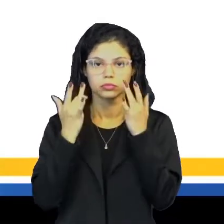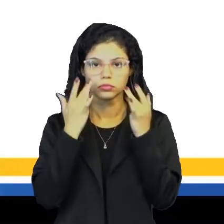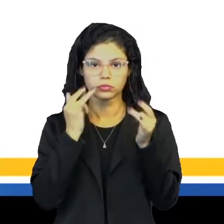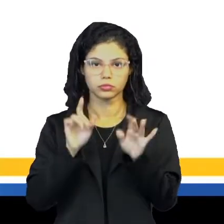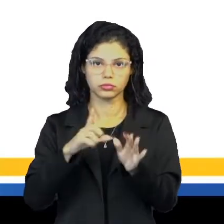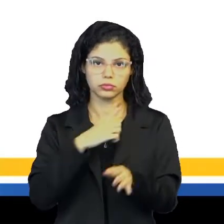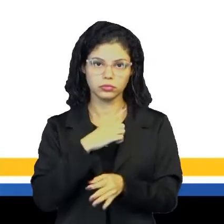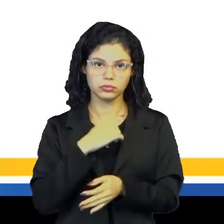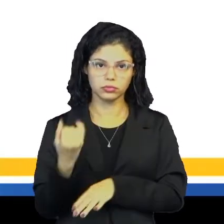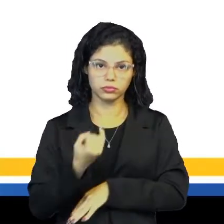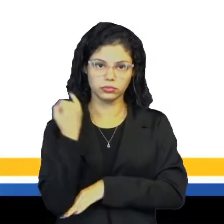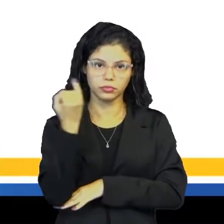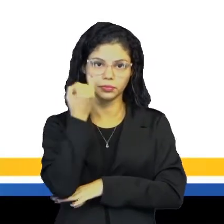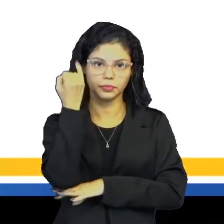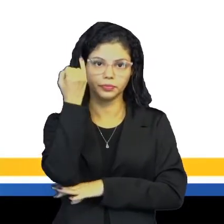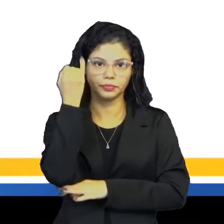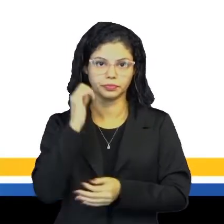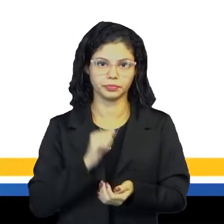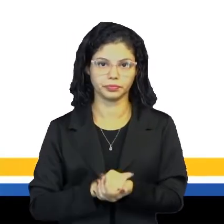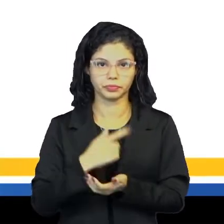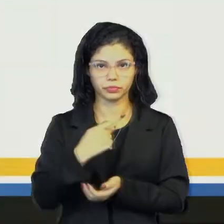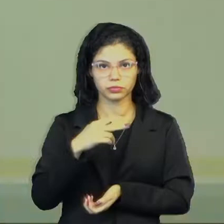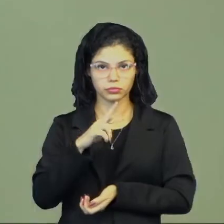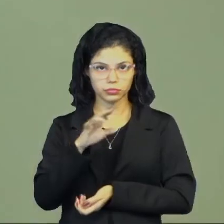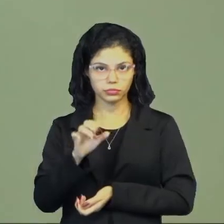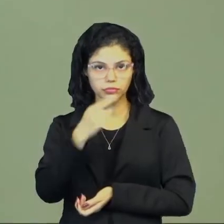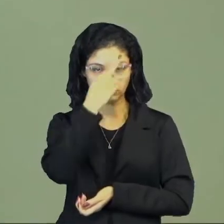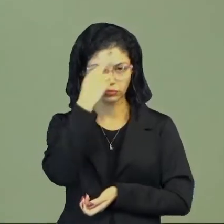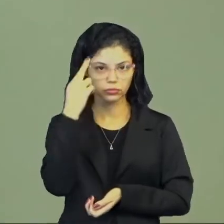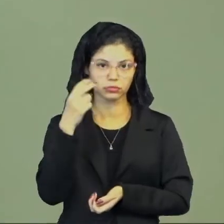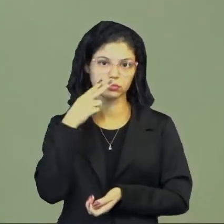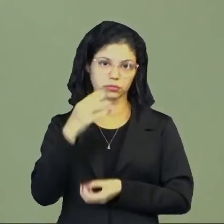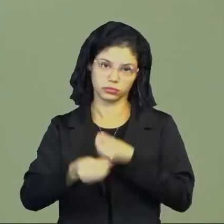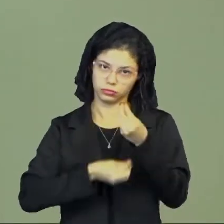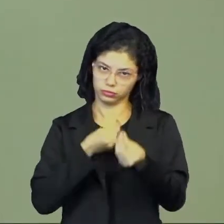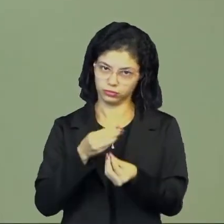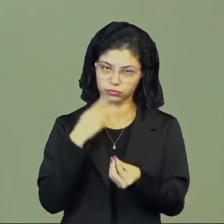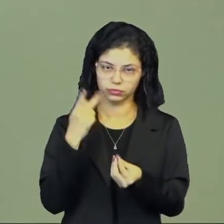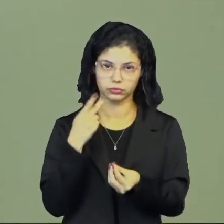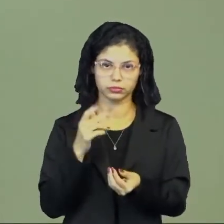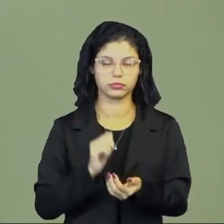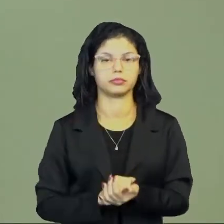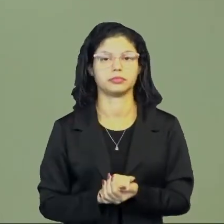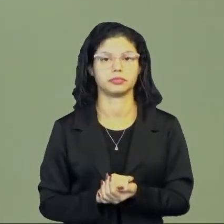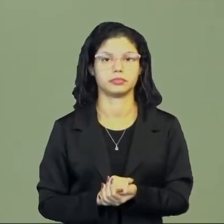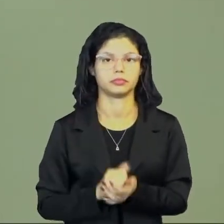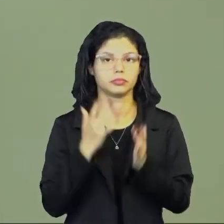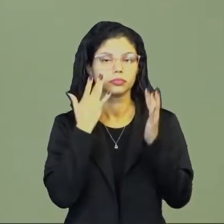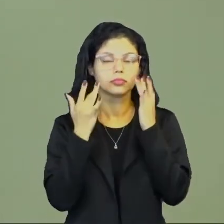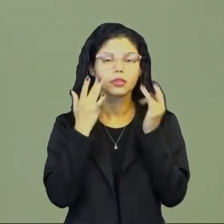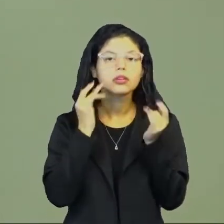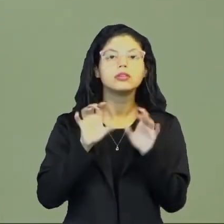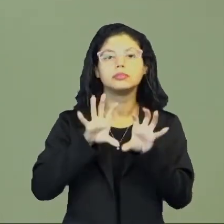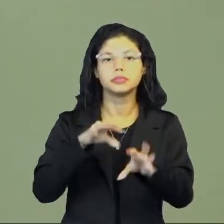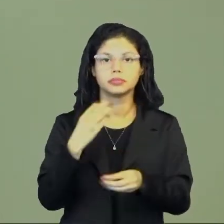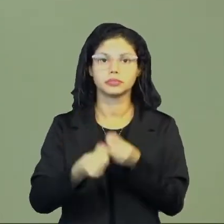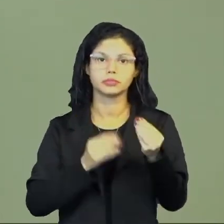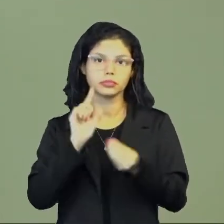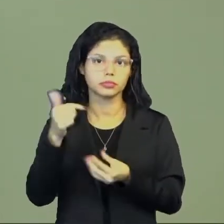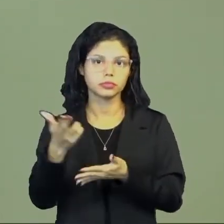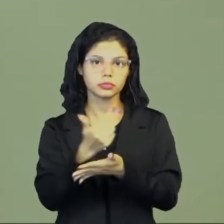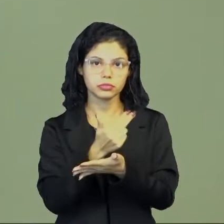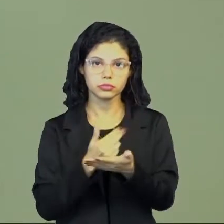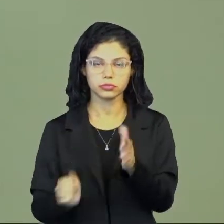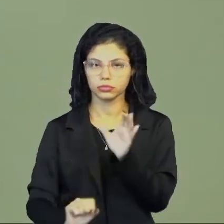também teve sua importância na pré-história, Então, como a gente falou, o teatro, assim como outras